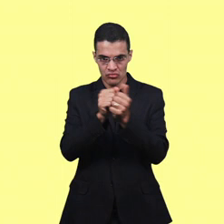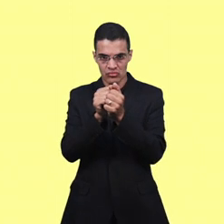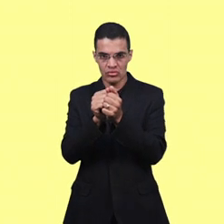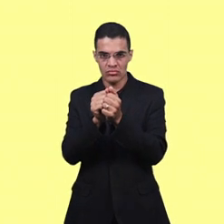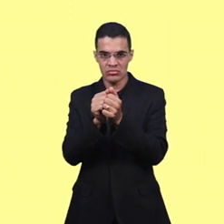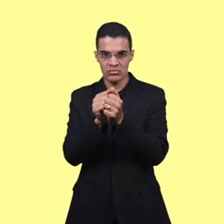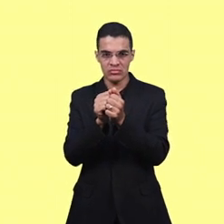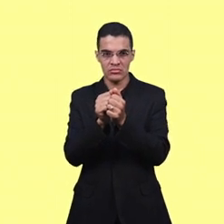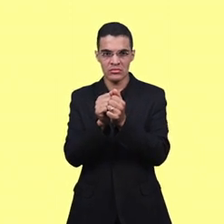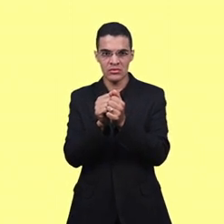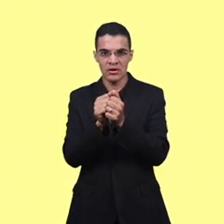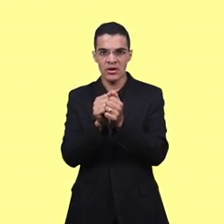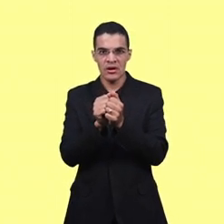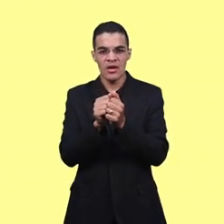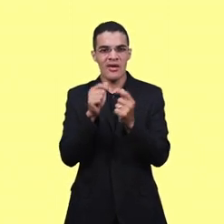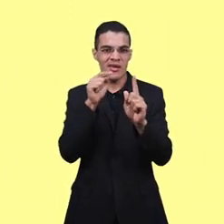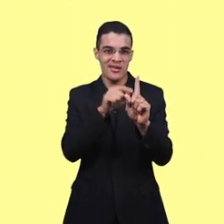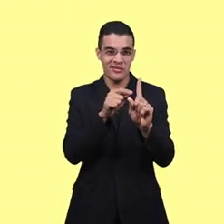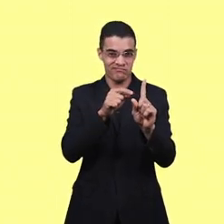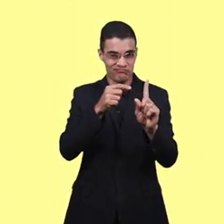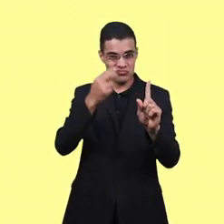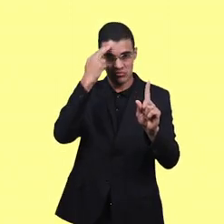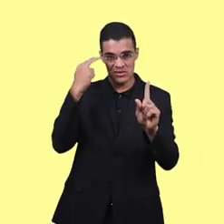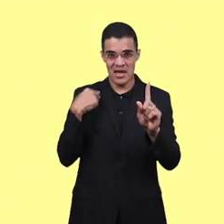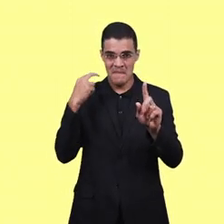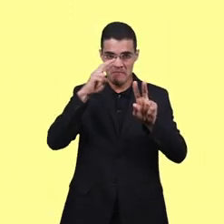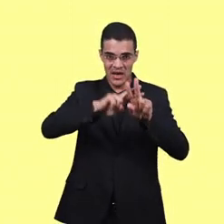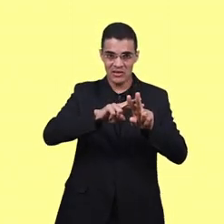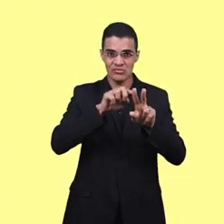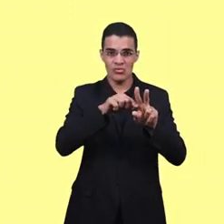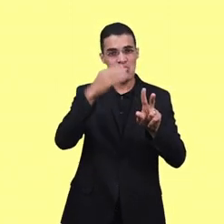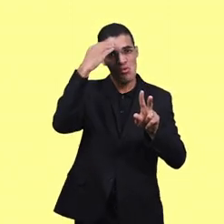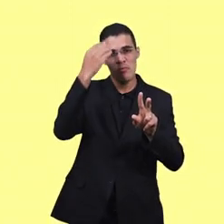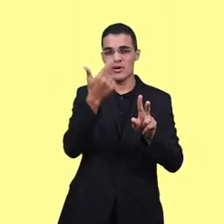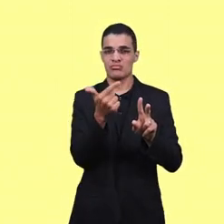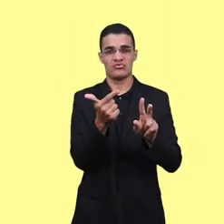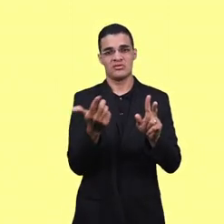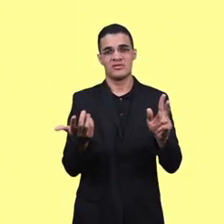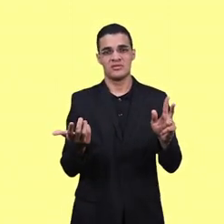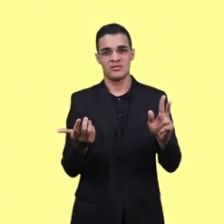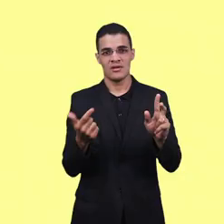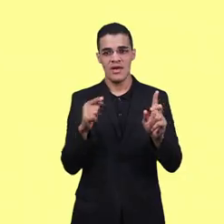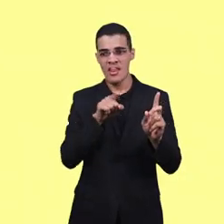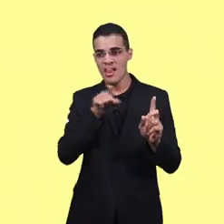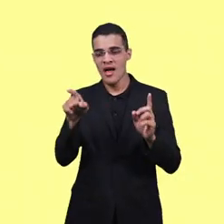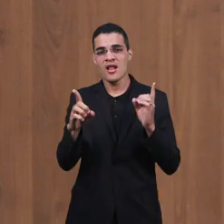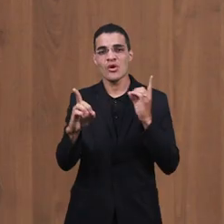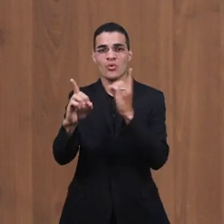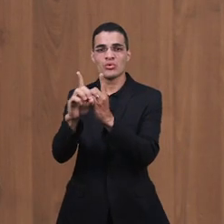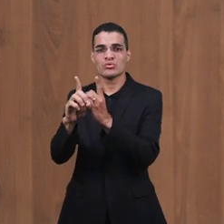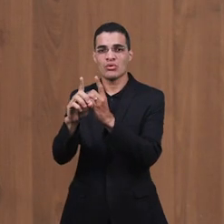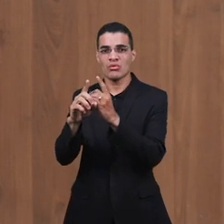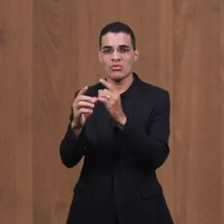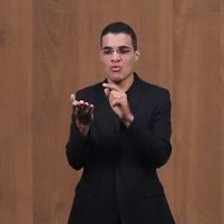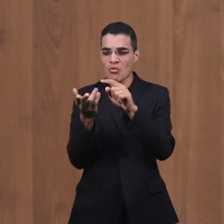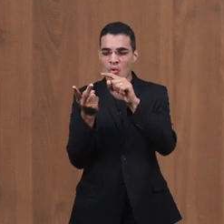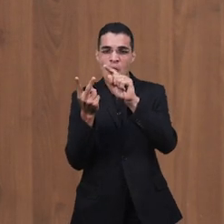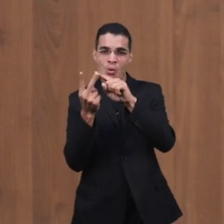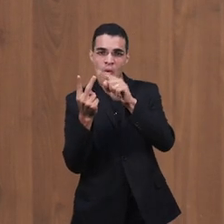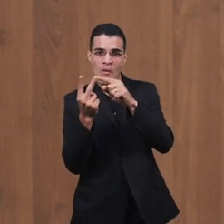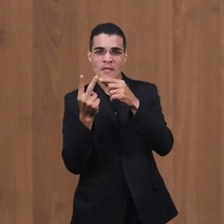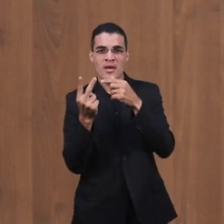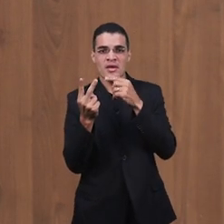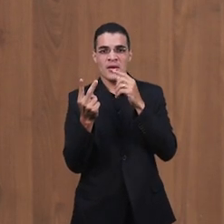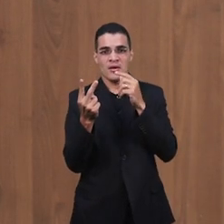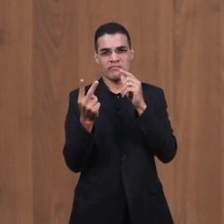cumpriu. Então José foi preso injustamente. Na prisão ele encontrou o padeiro e o